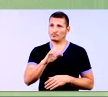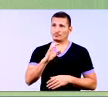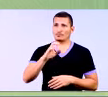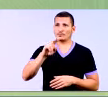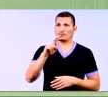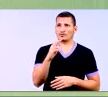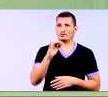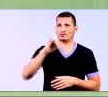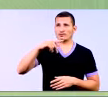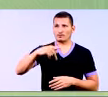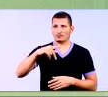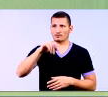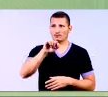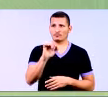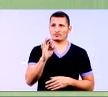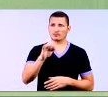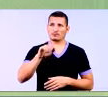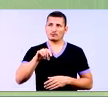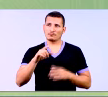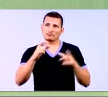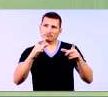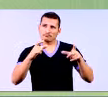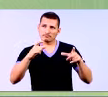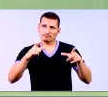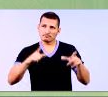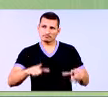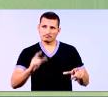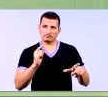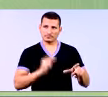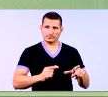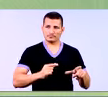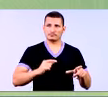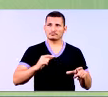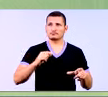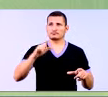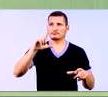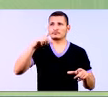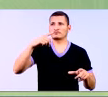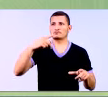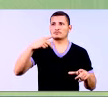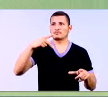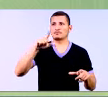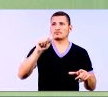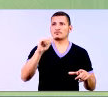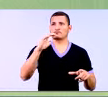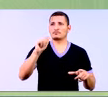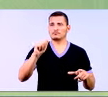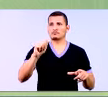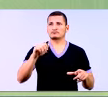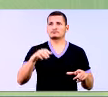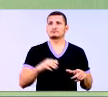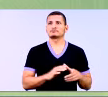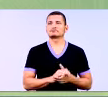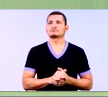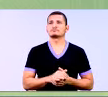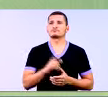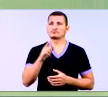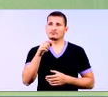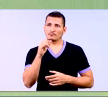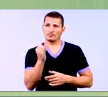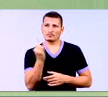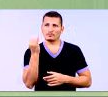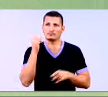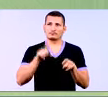está? É da placa-mãe. Chipset é da placa-mãe. Esse é um parâmetro muito importante, gente, que também, se